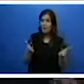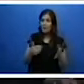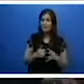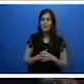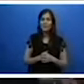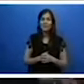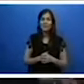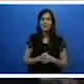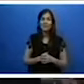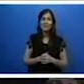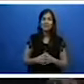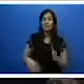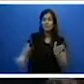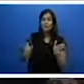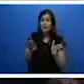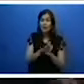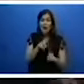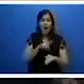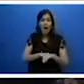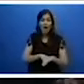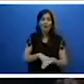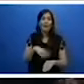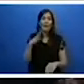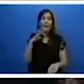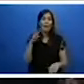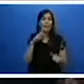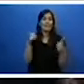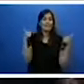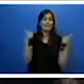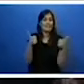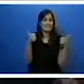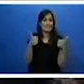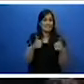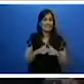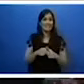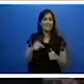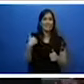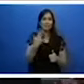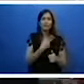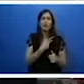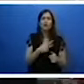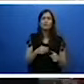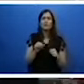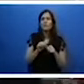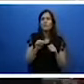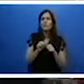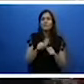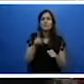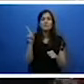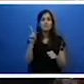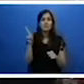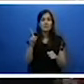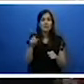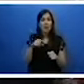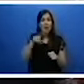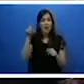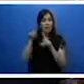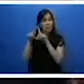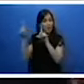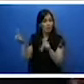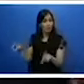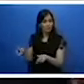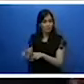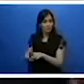Agora, chegou uma hora muito esperada que nós vamos resolver algoritmos, né? Mas a professora vai lá para a lousa.